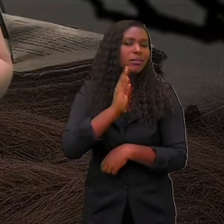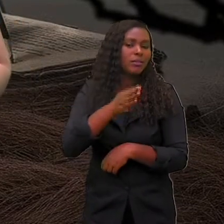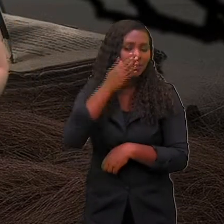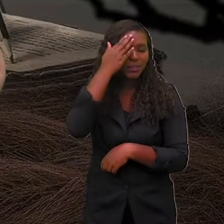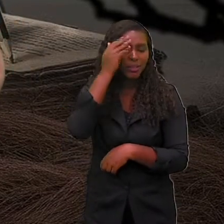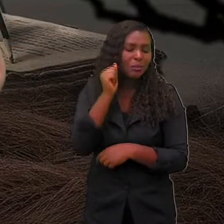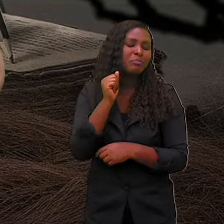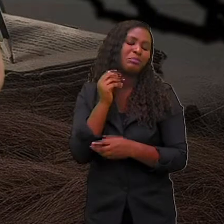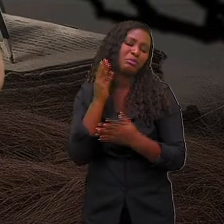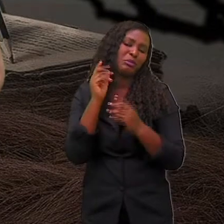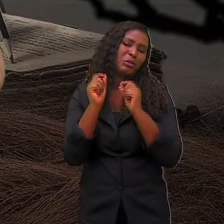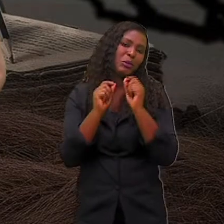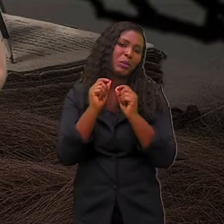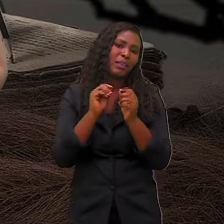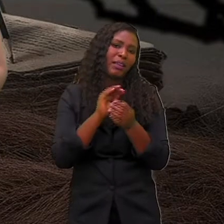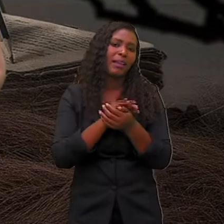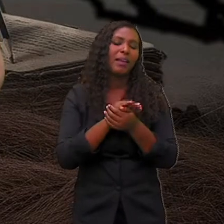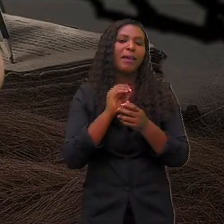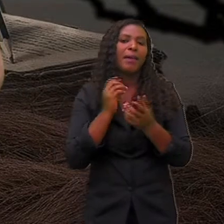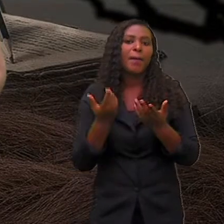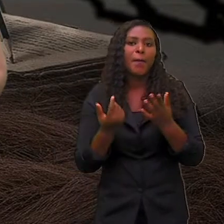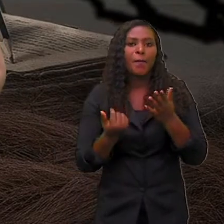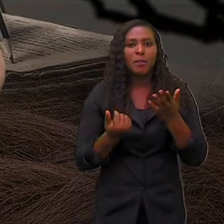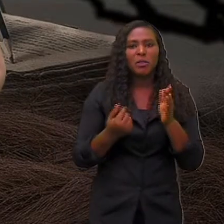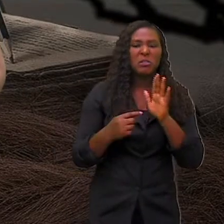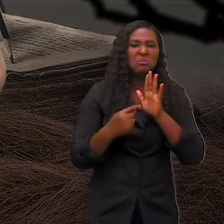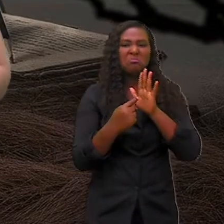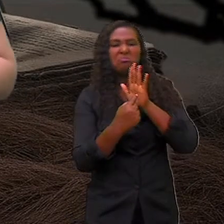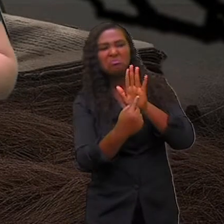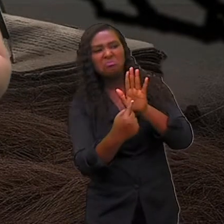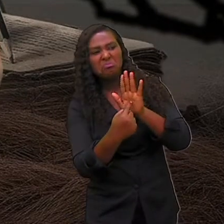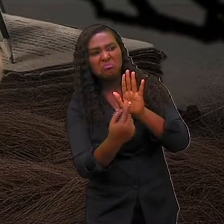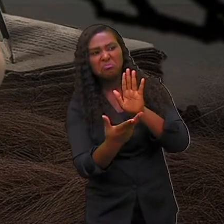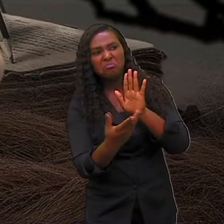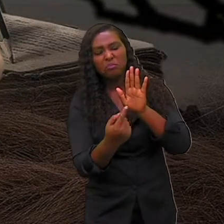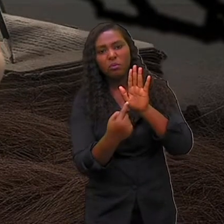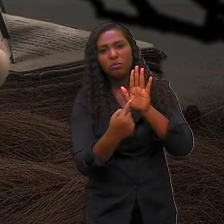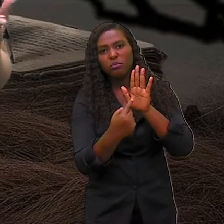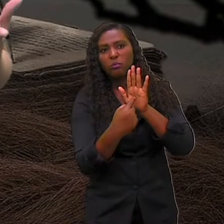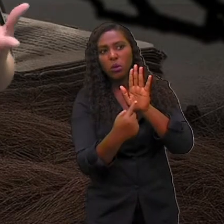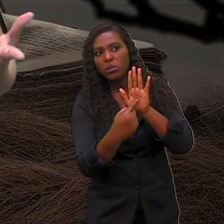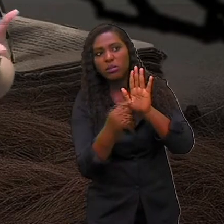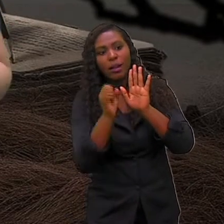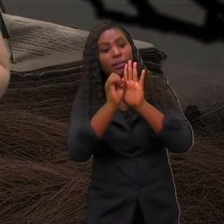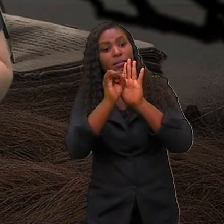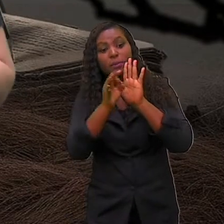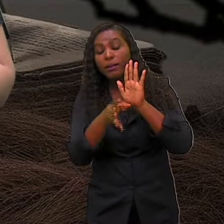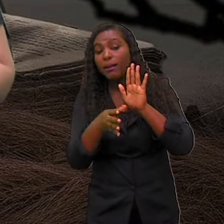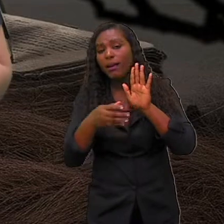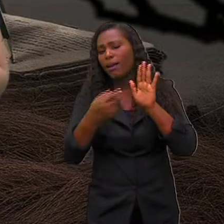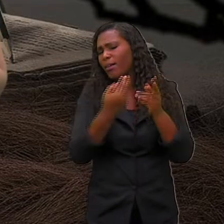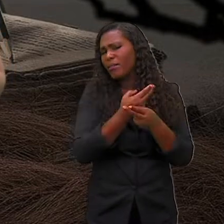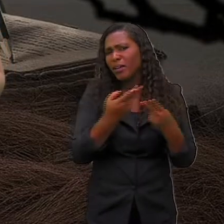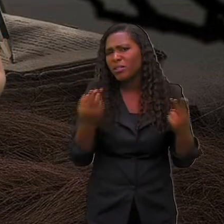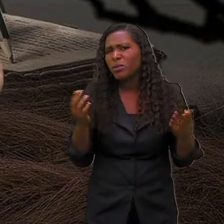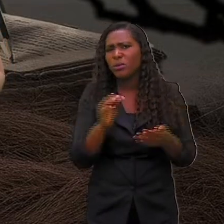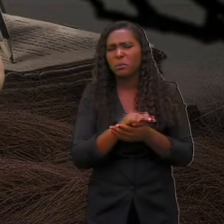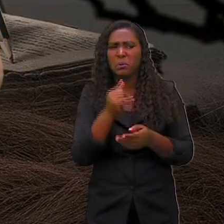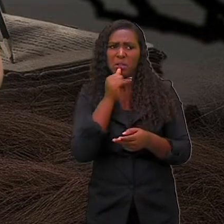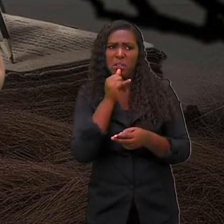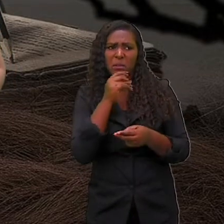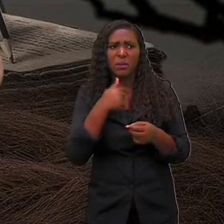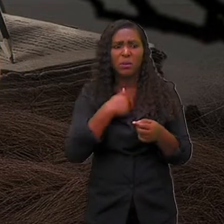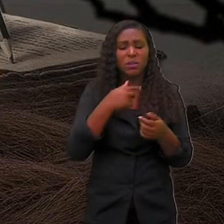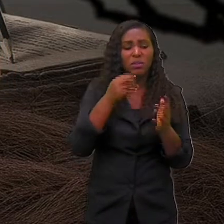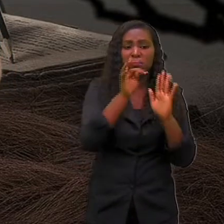indicar muitas coisas. Eu posso fazer um texto para eu me comunicar com os meus amigos